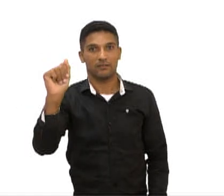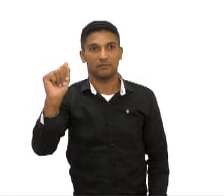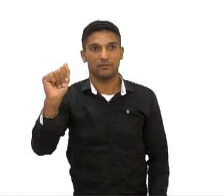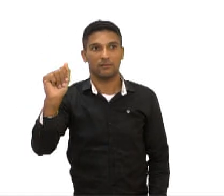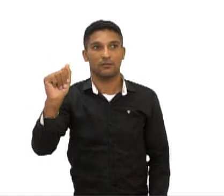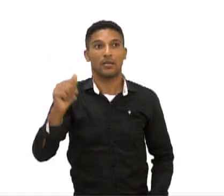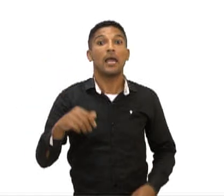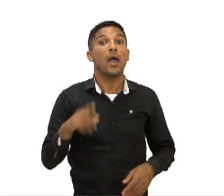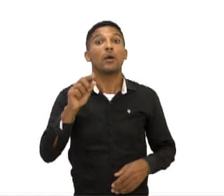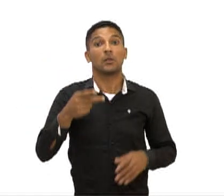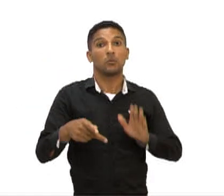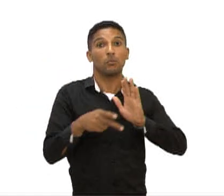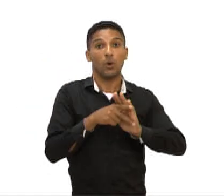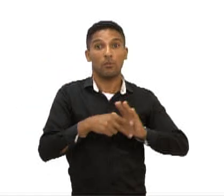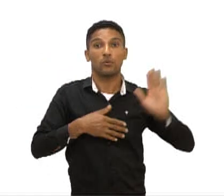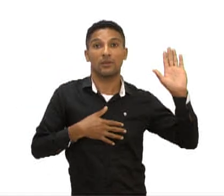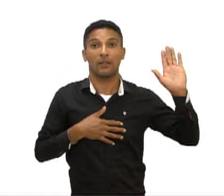e americanas.